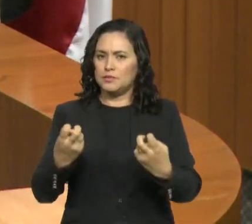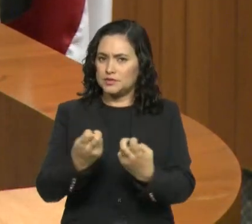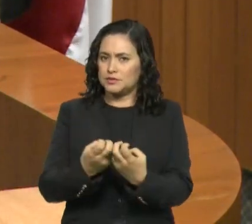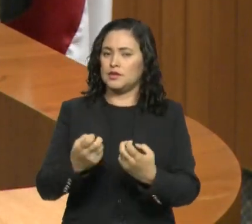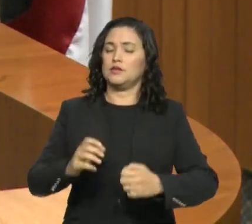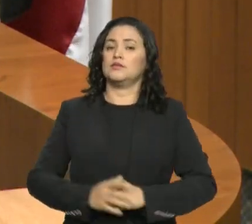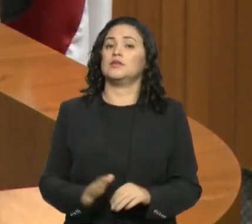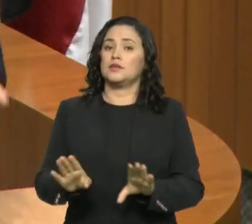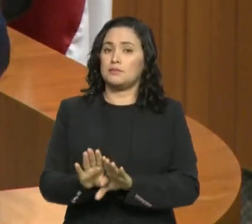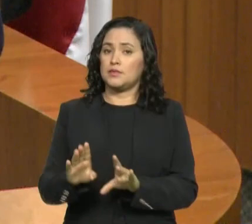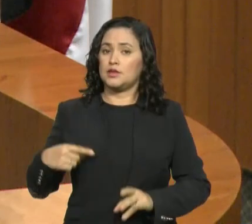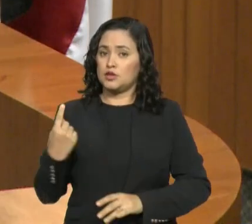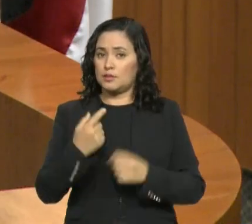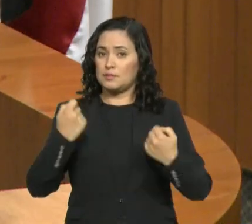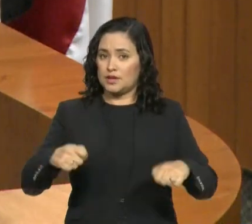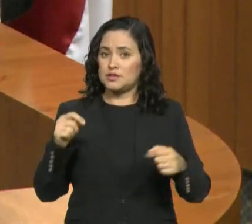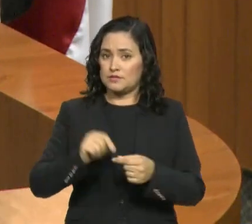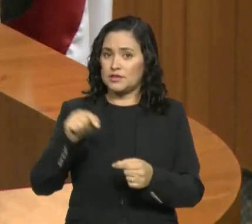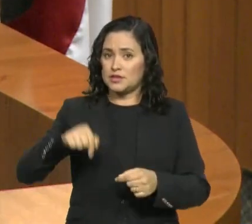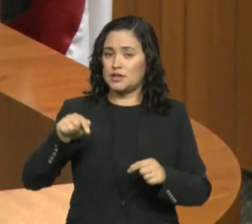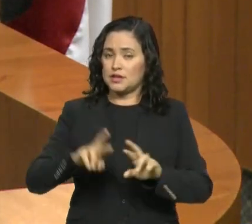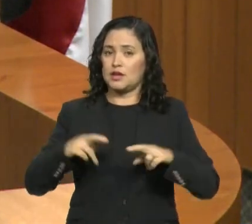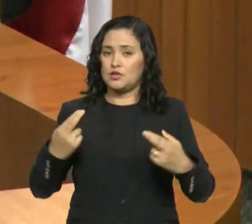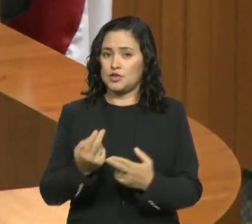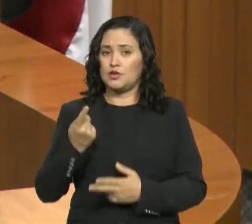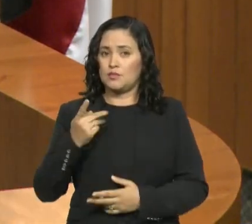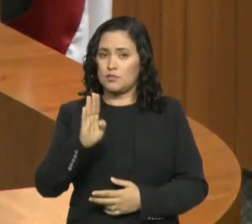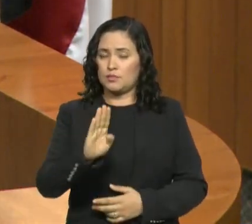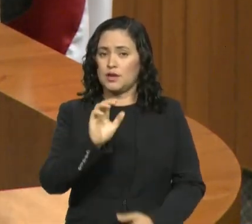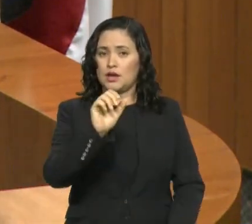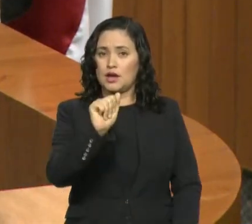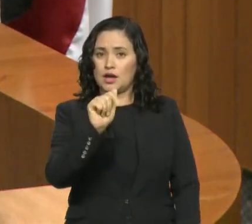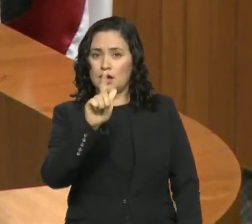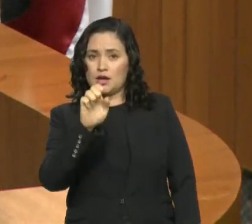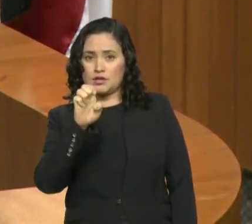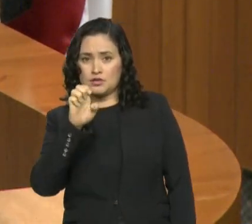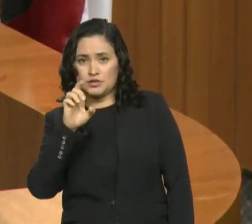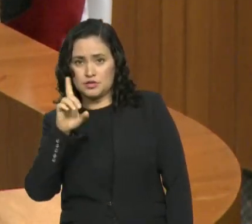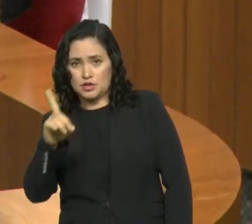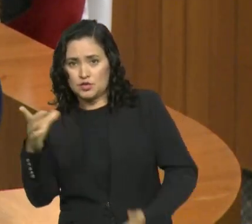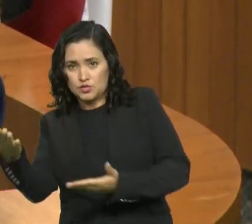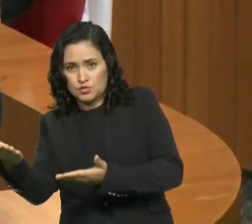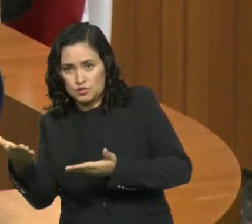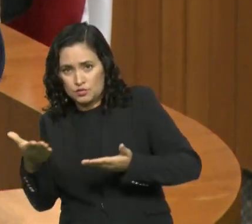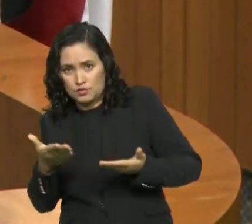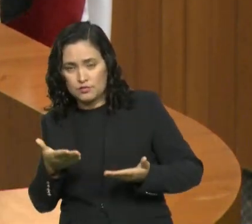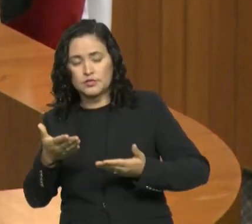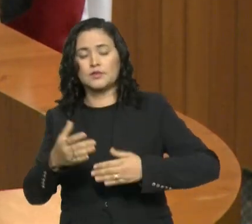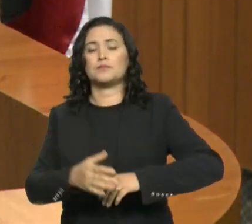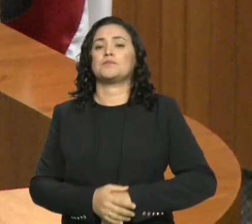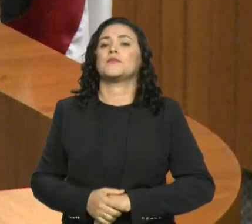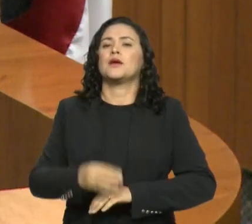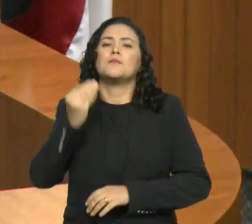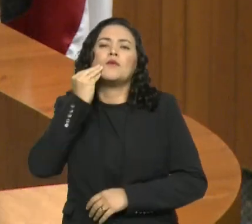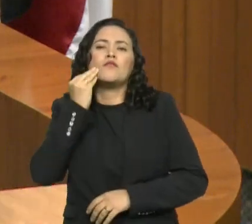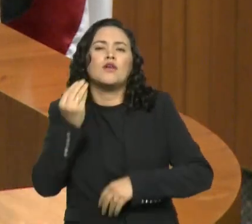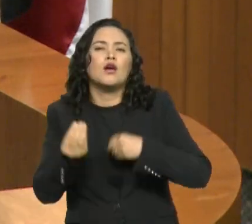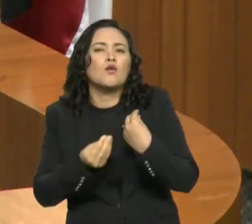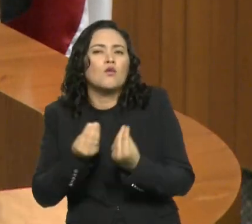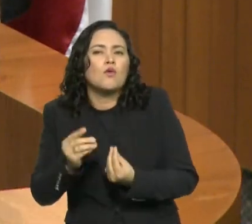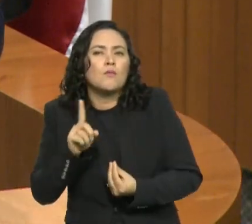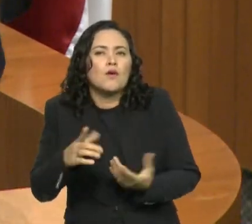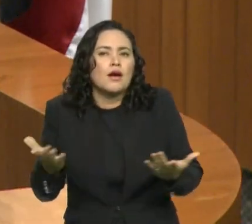precisamos fazer aqui uma audiência com a AGED, ver como que se encontra a atual situação